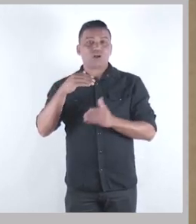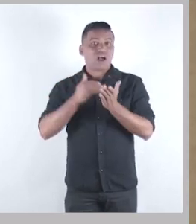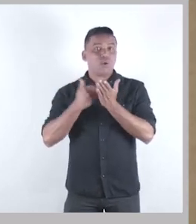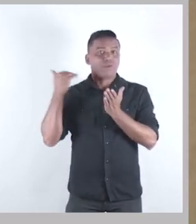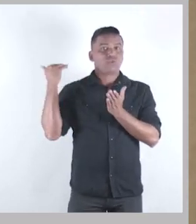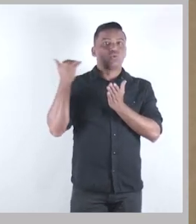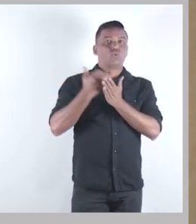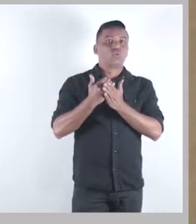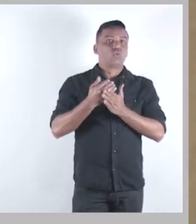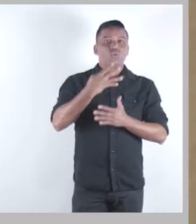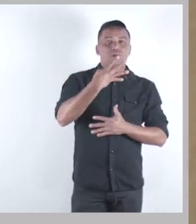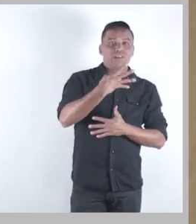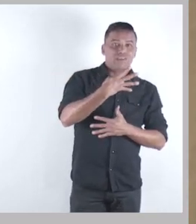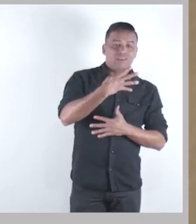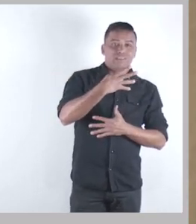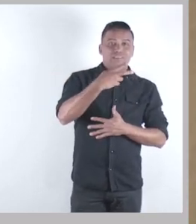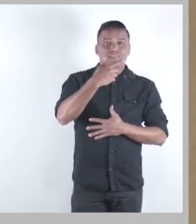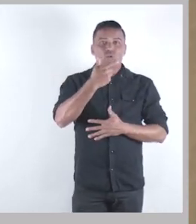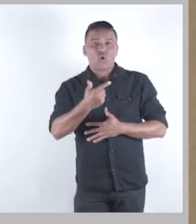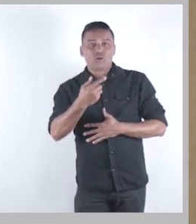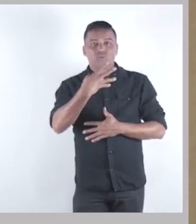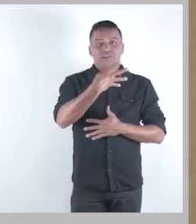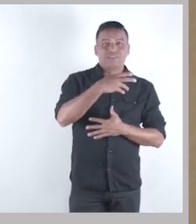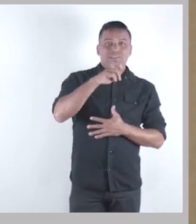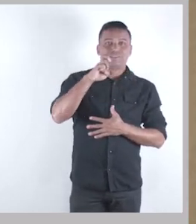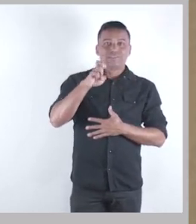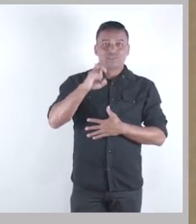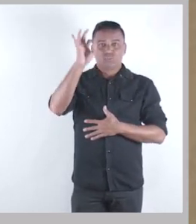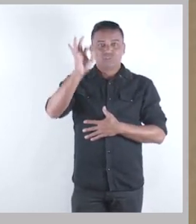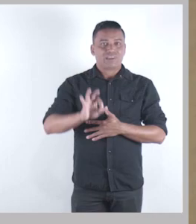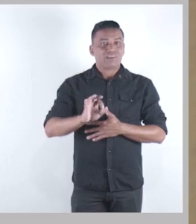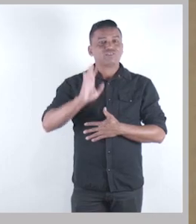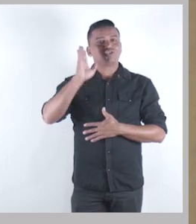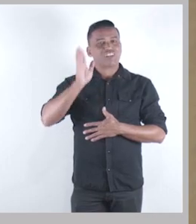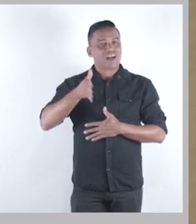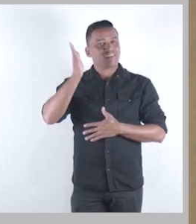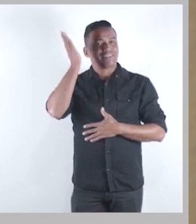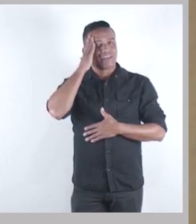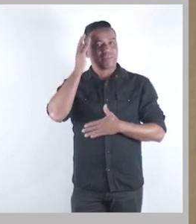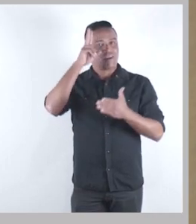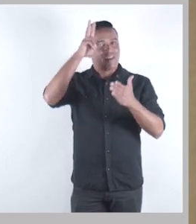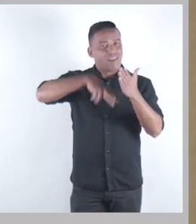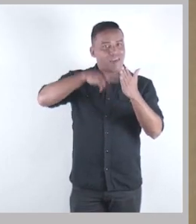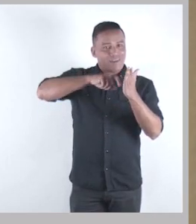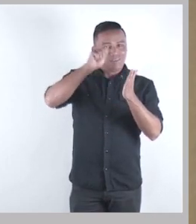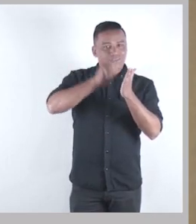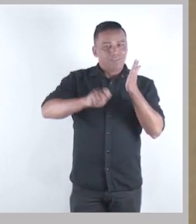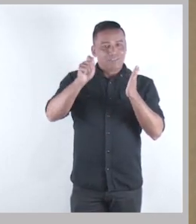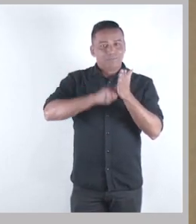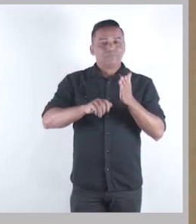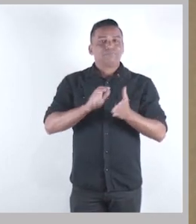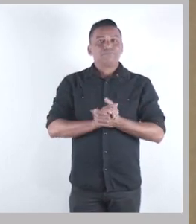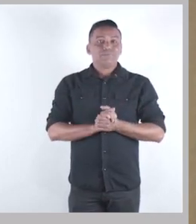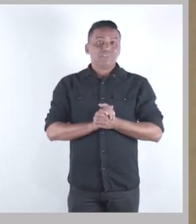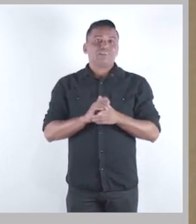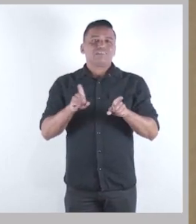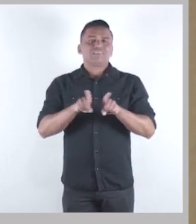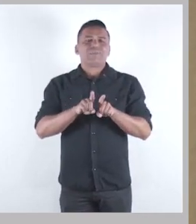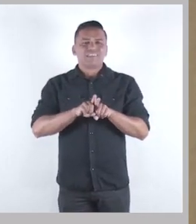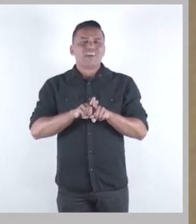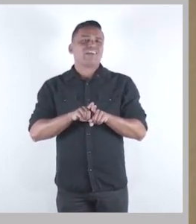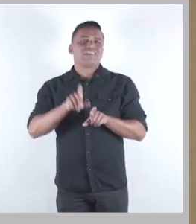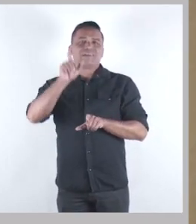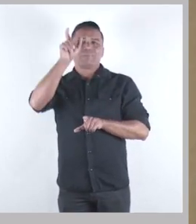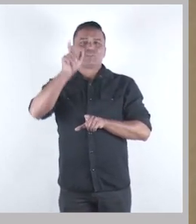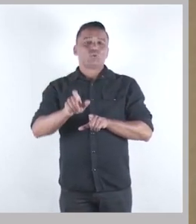45% de alfabetizados. É claro que no meio disso tudo também existe o chamado analfabeto funcional, né? Aquele